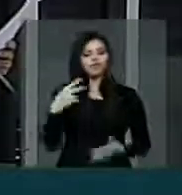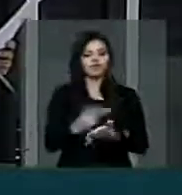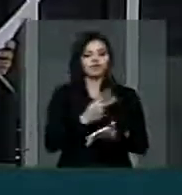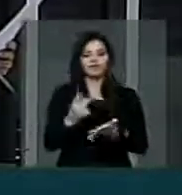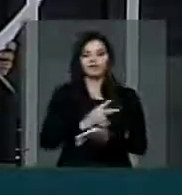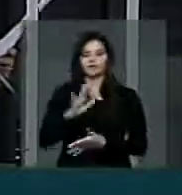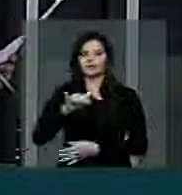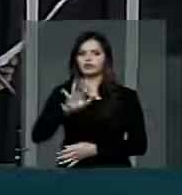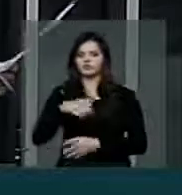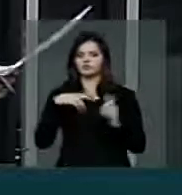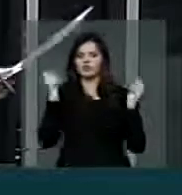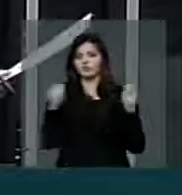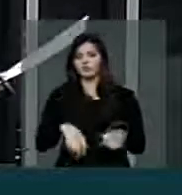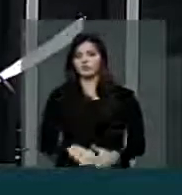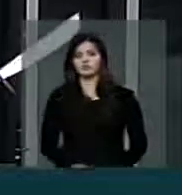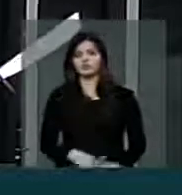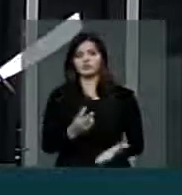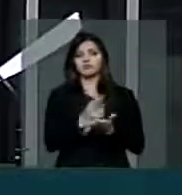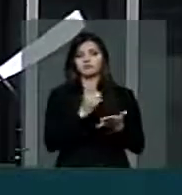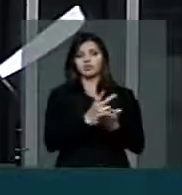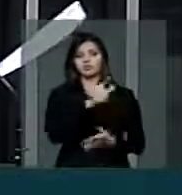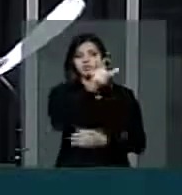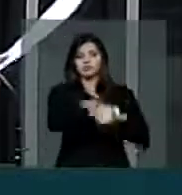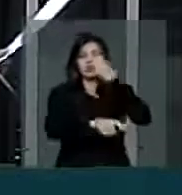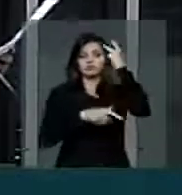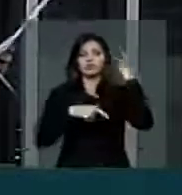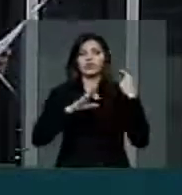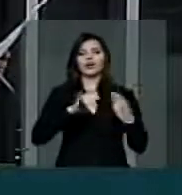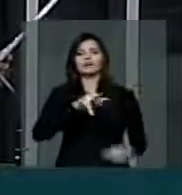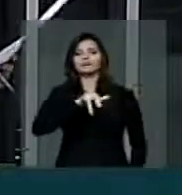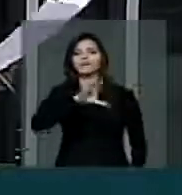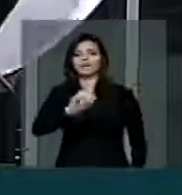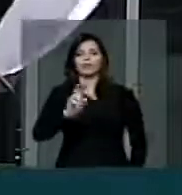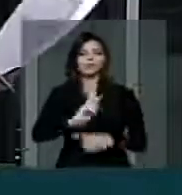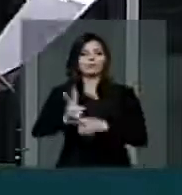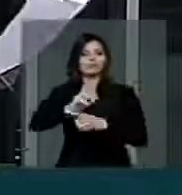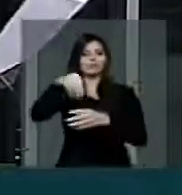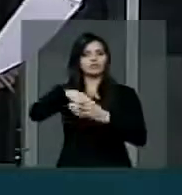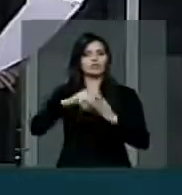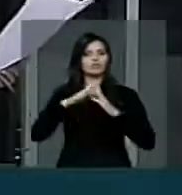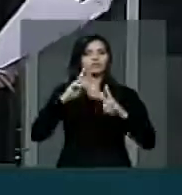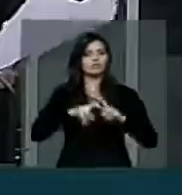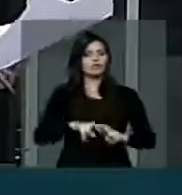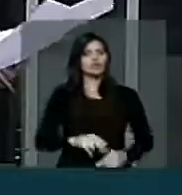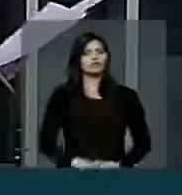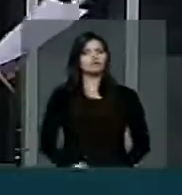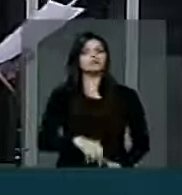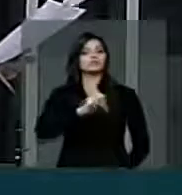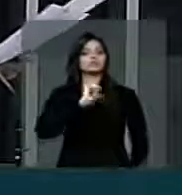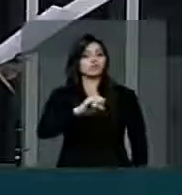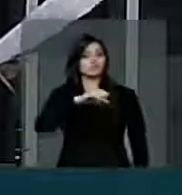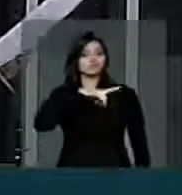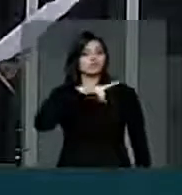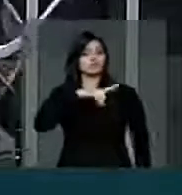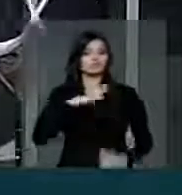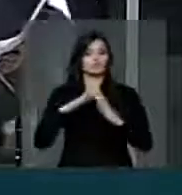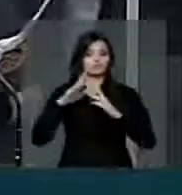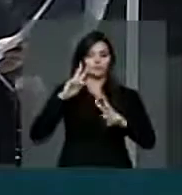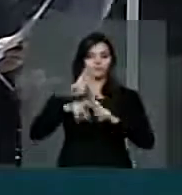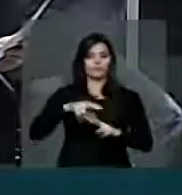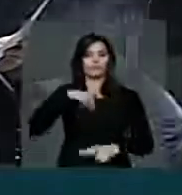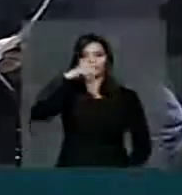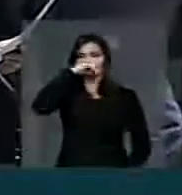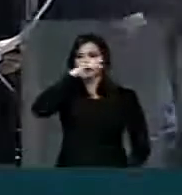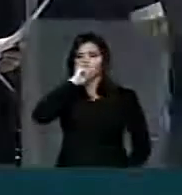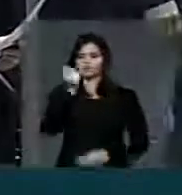crime compensa, ainda que para o carcereiro. A privatização dos presídios significa a exploração